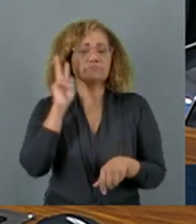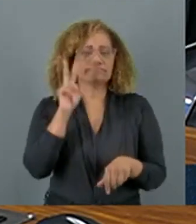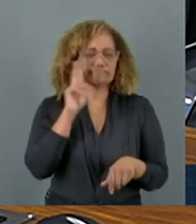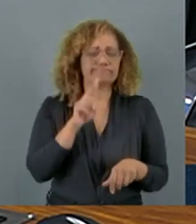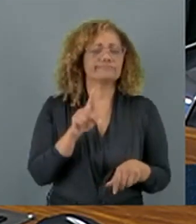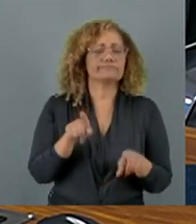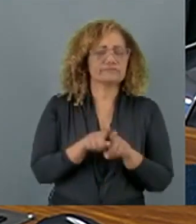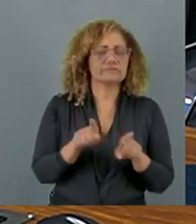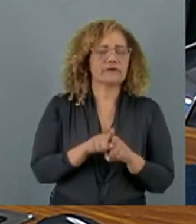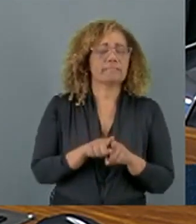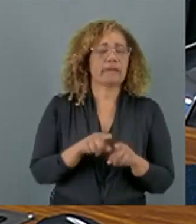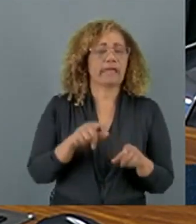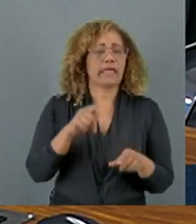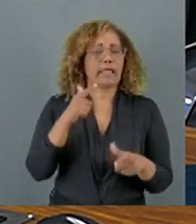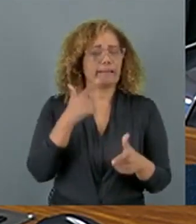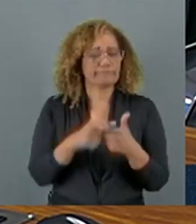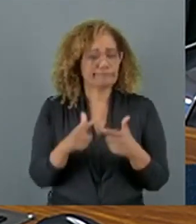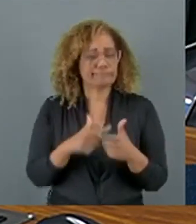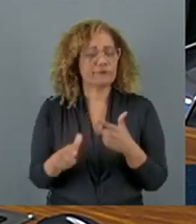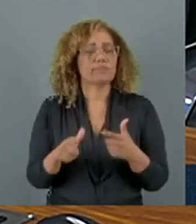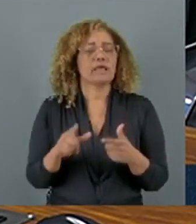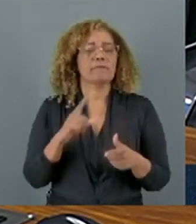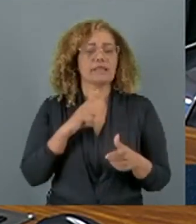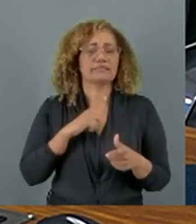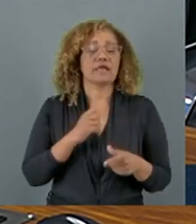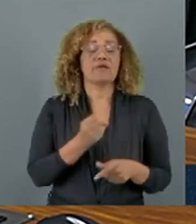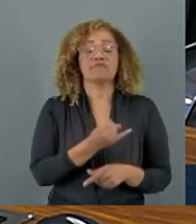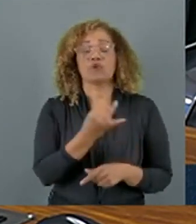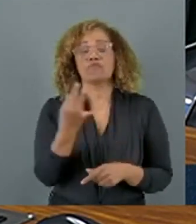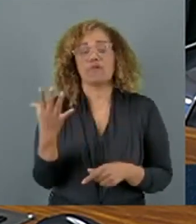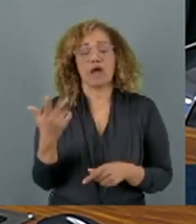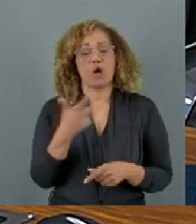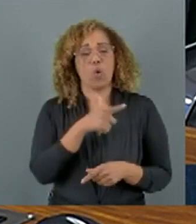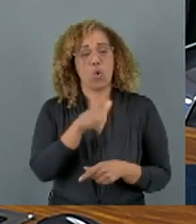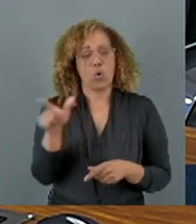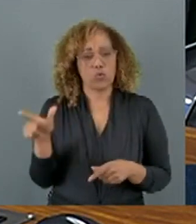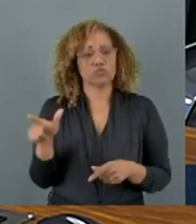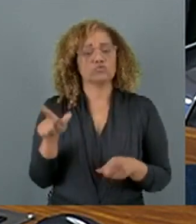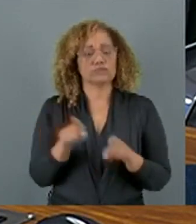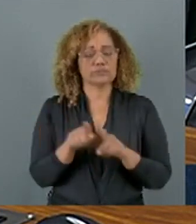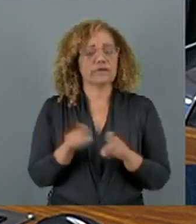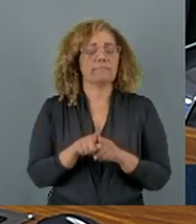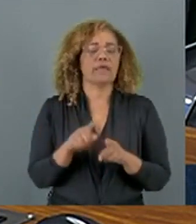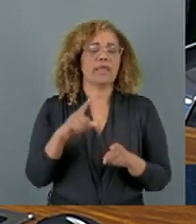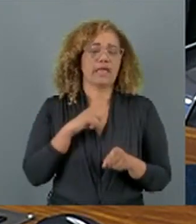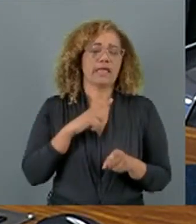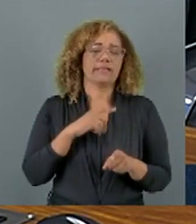um aumento de suicídio, de vários outros desfechos relacionados à saúde mental.